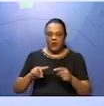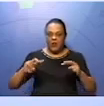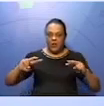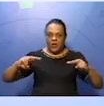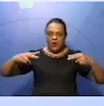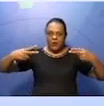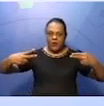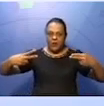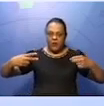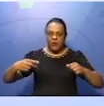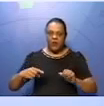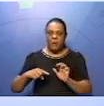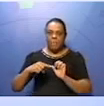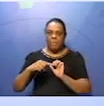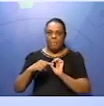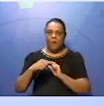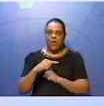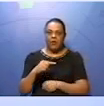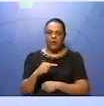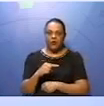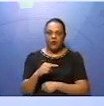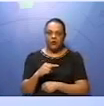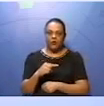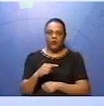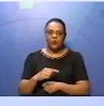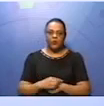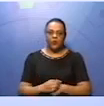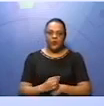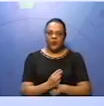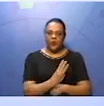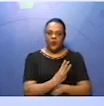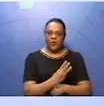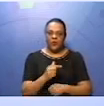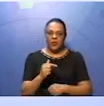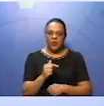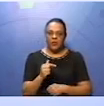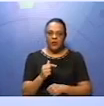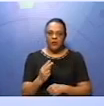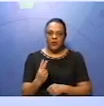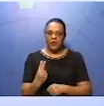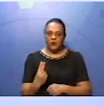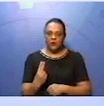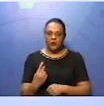eu faço uma conta de menos. 3 menos 2 dá 1.